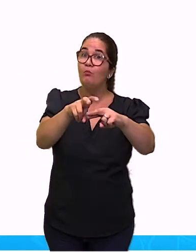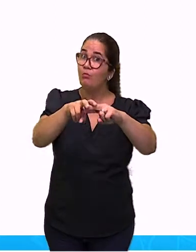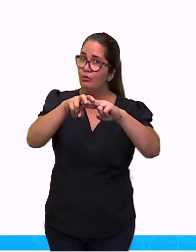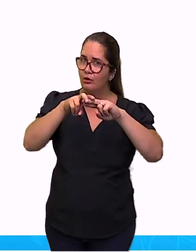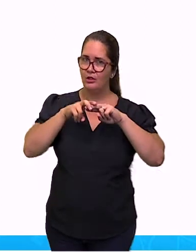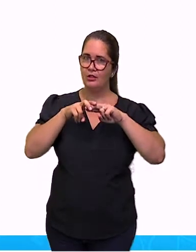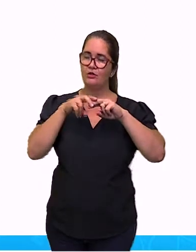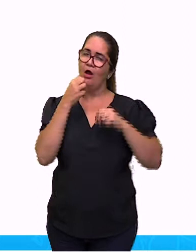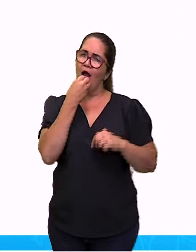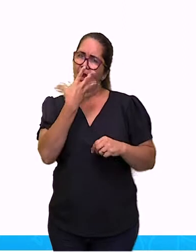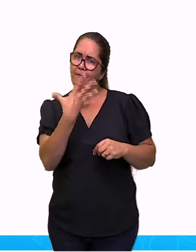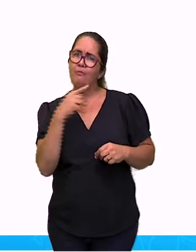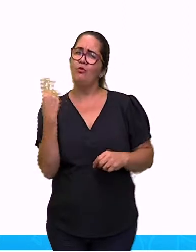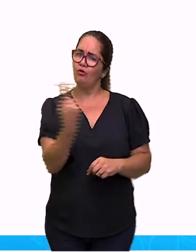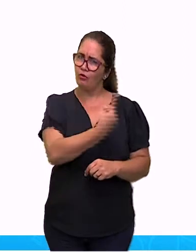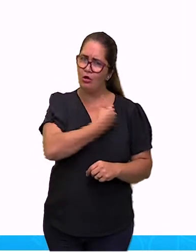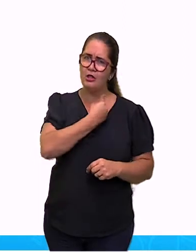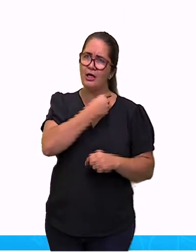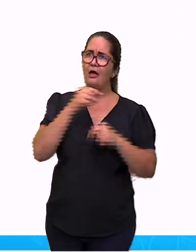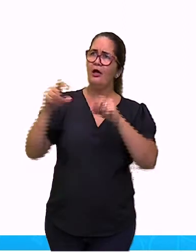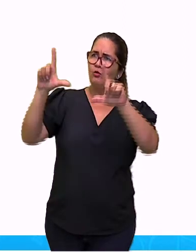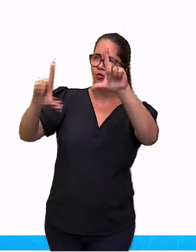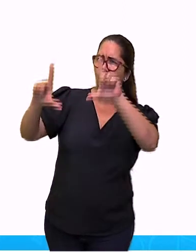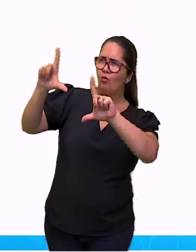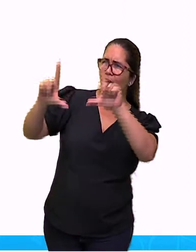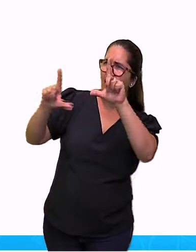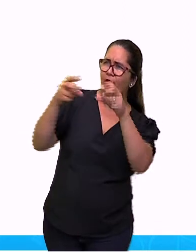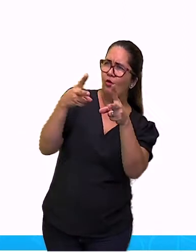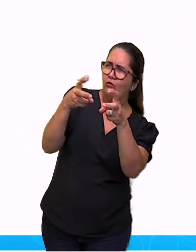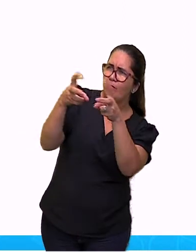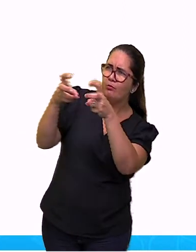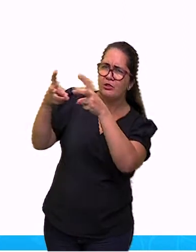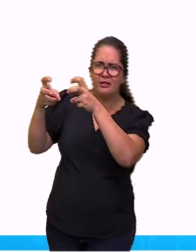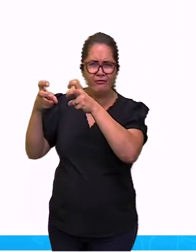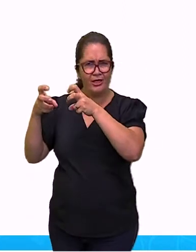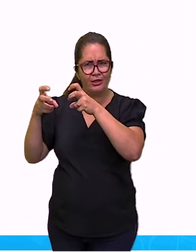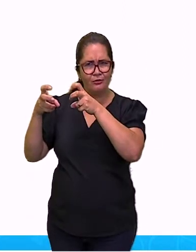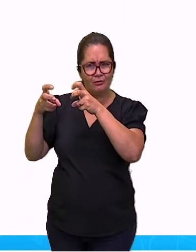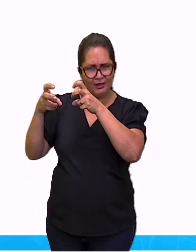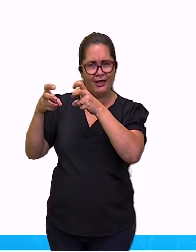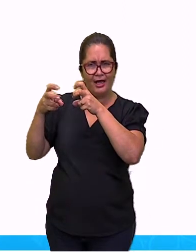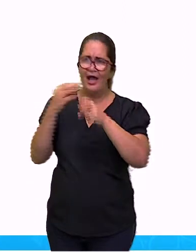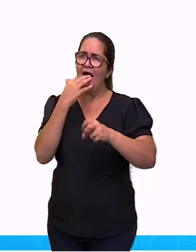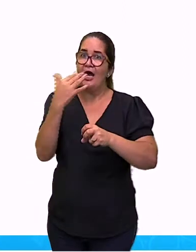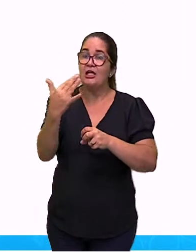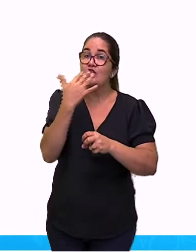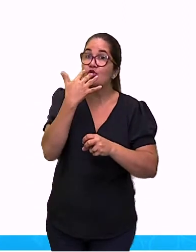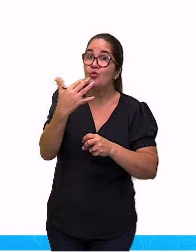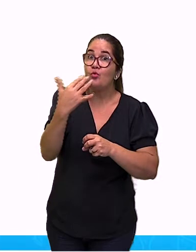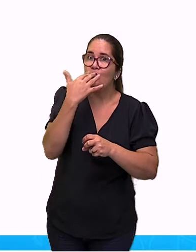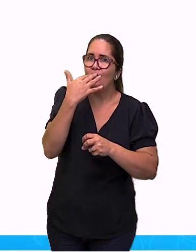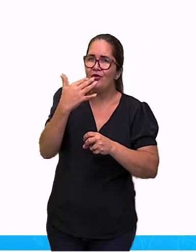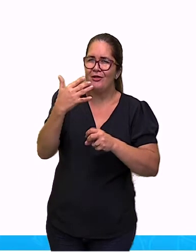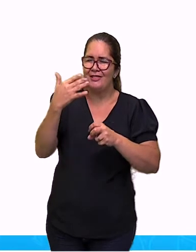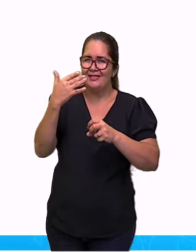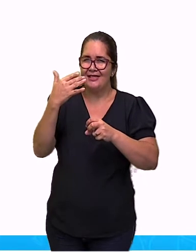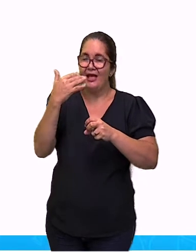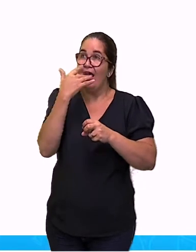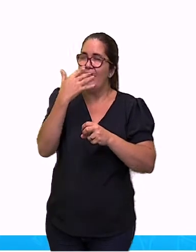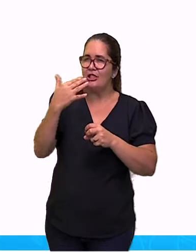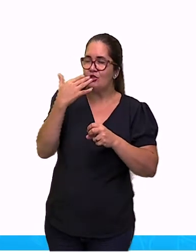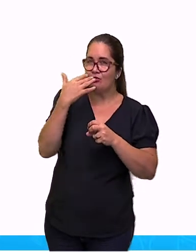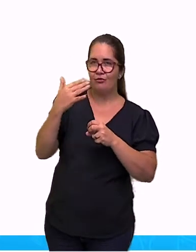bom a gente observar que o tom é decomposto a partir das cores primárias, vão colocando as tintas e as cores